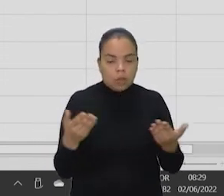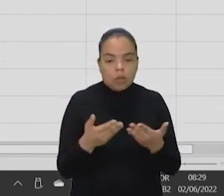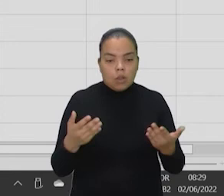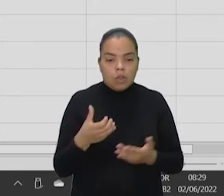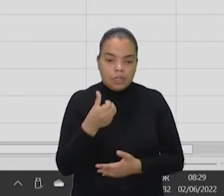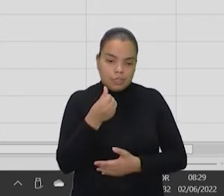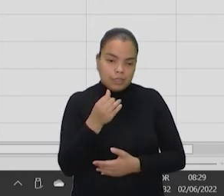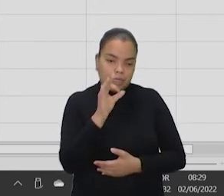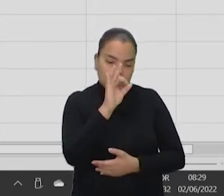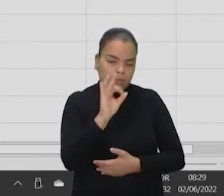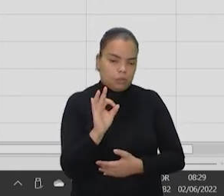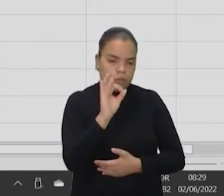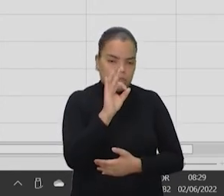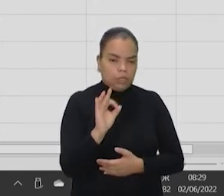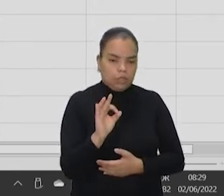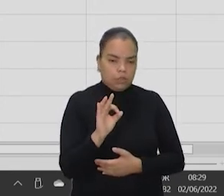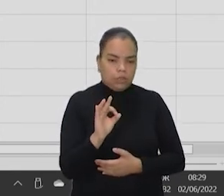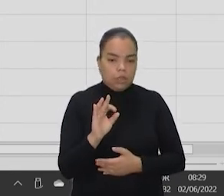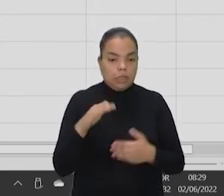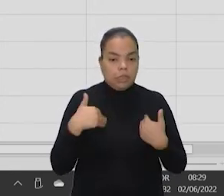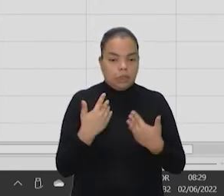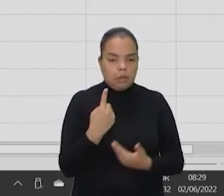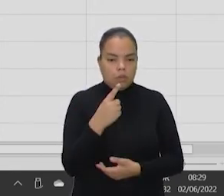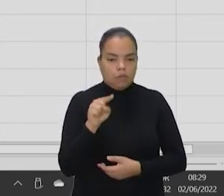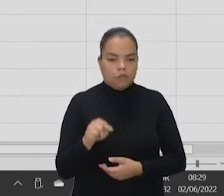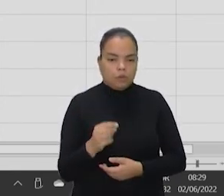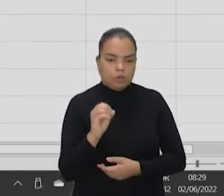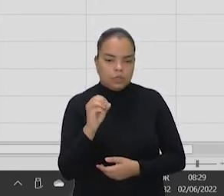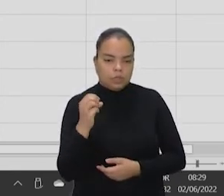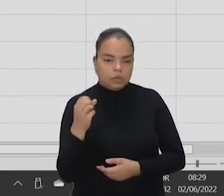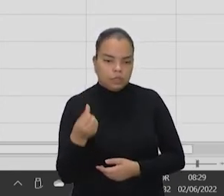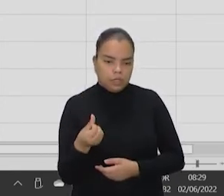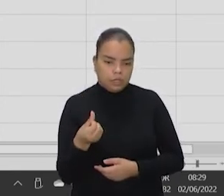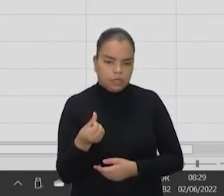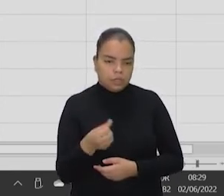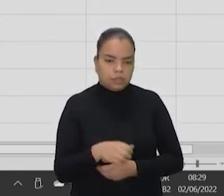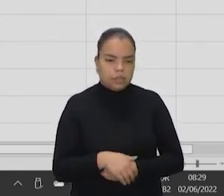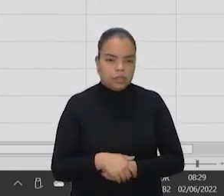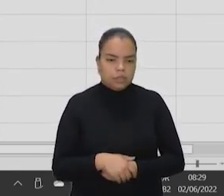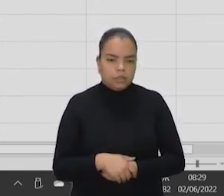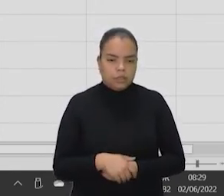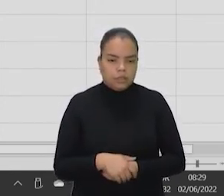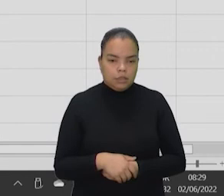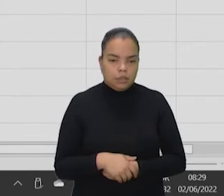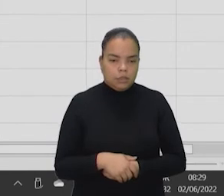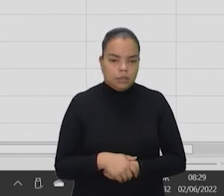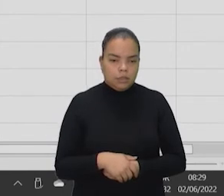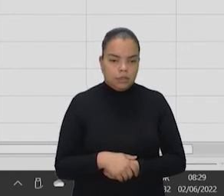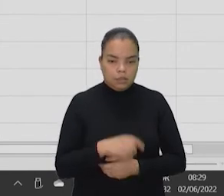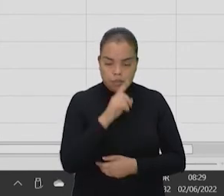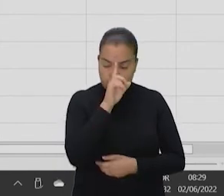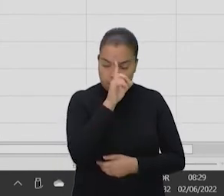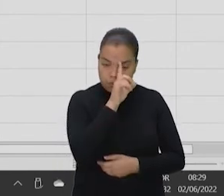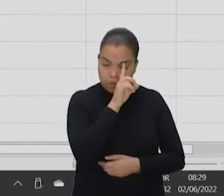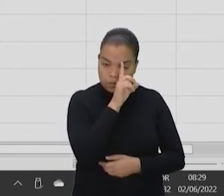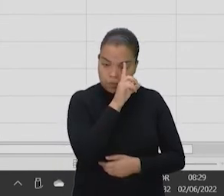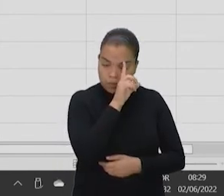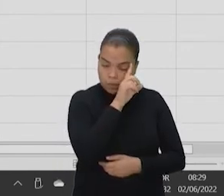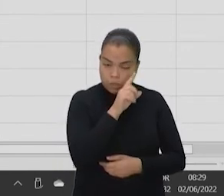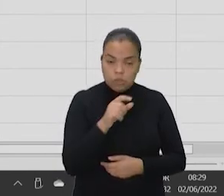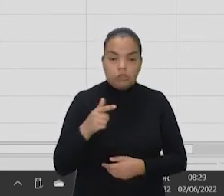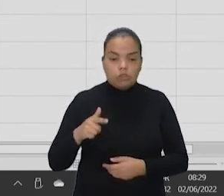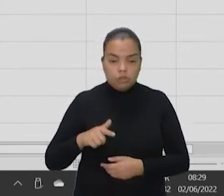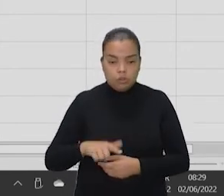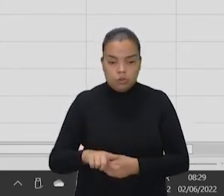então 1,06. Tá certo? De novo, ó, no terceiro mês é o valor